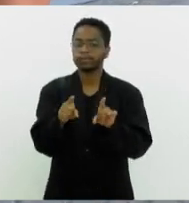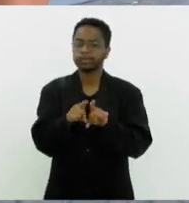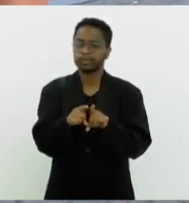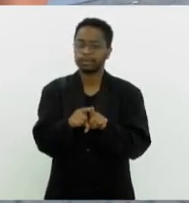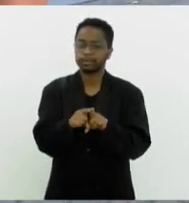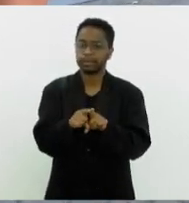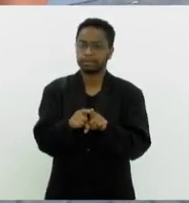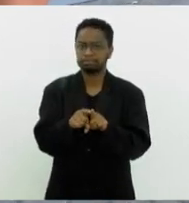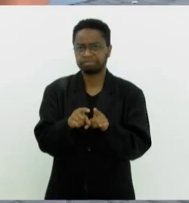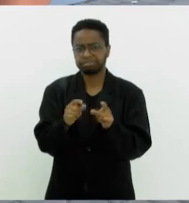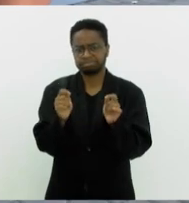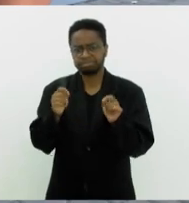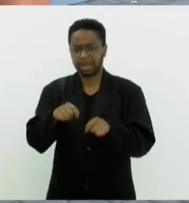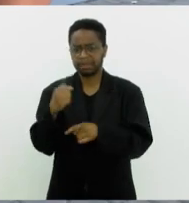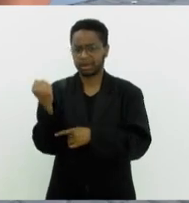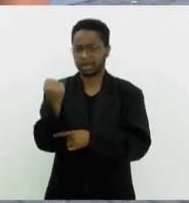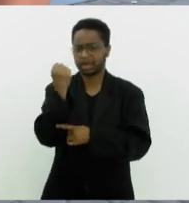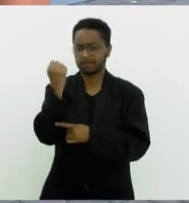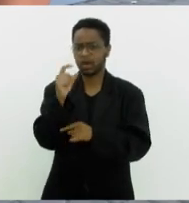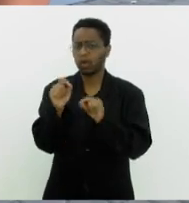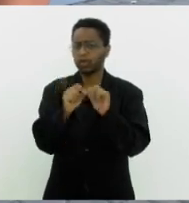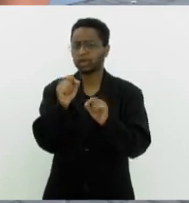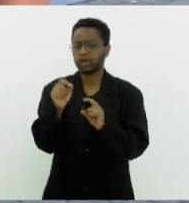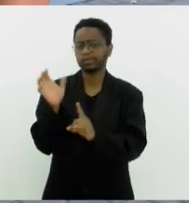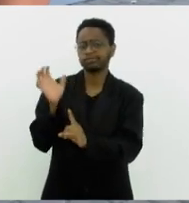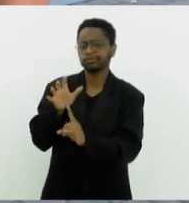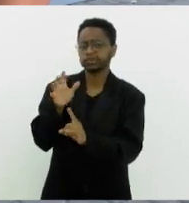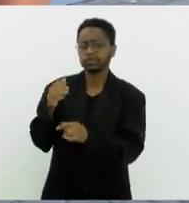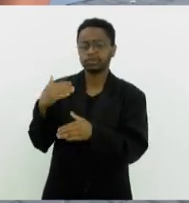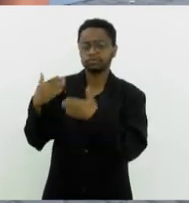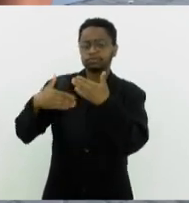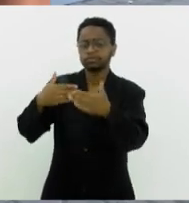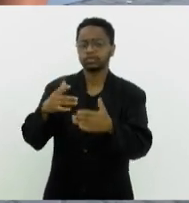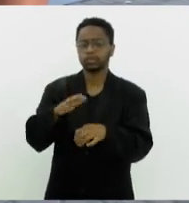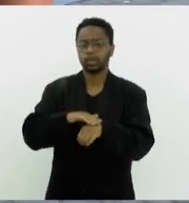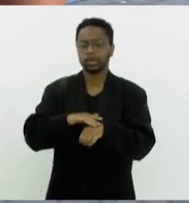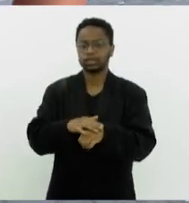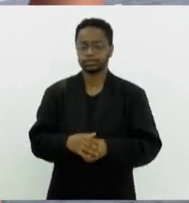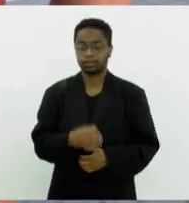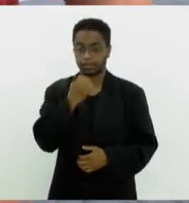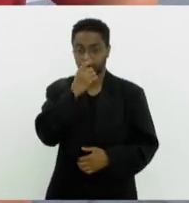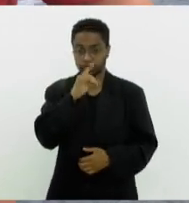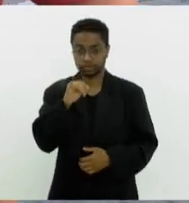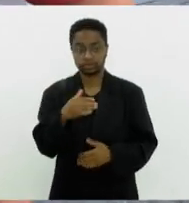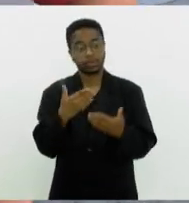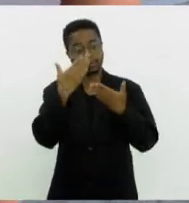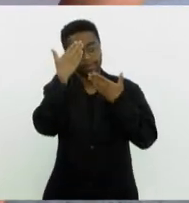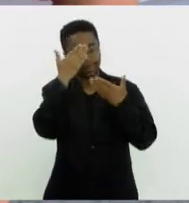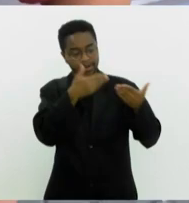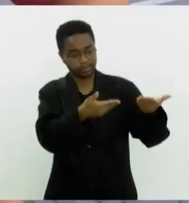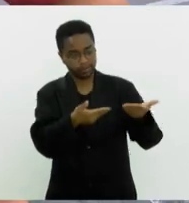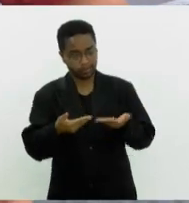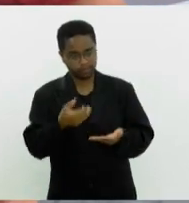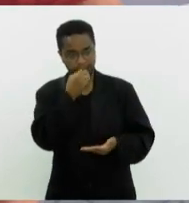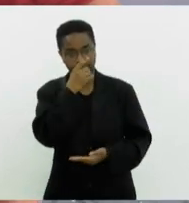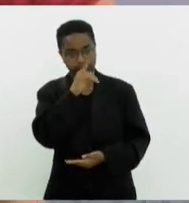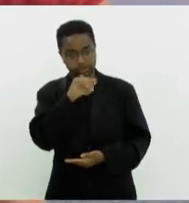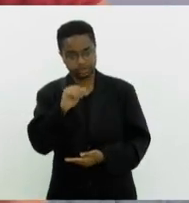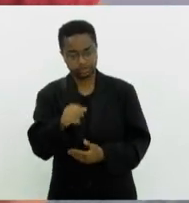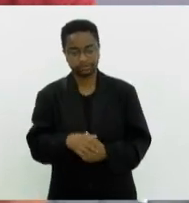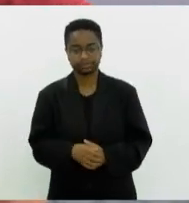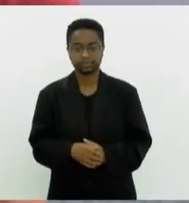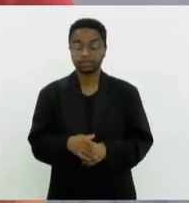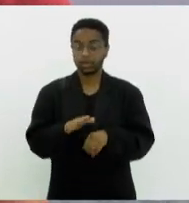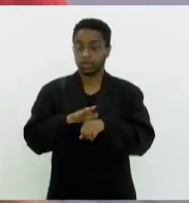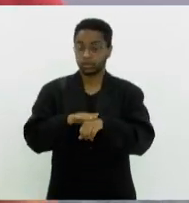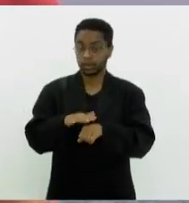possível agravante, algum fator de risco para desenvolver essas doenças? Bom dia. Bom dia. Obrigado pelo convite. A